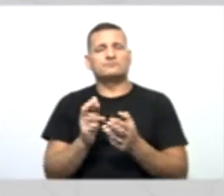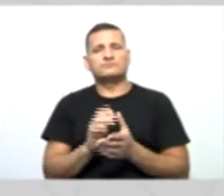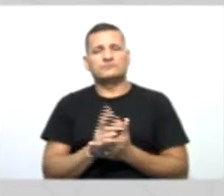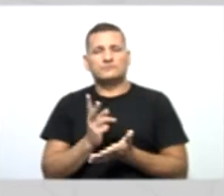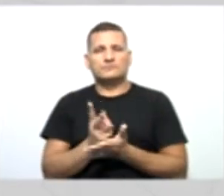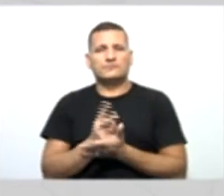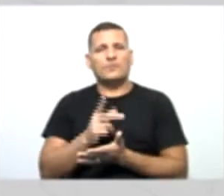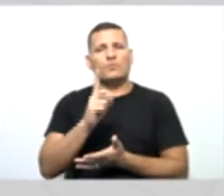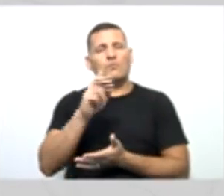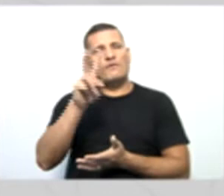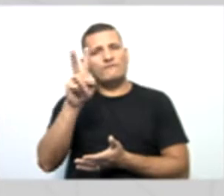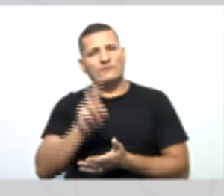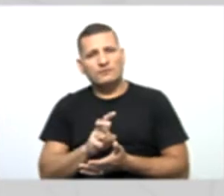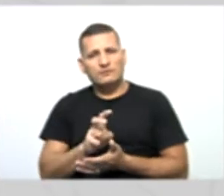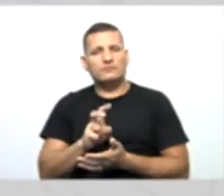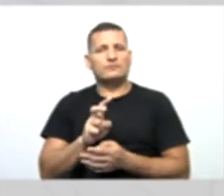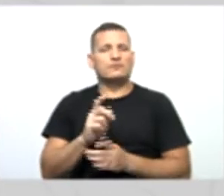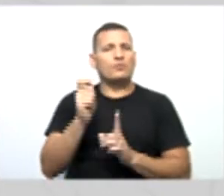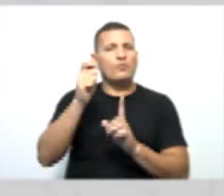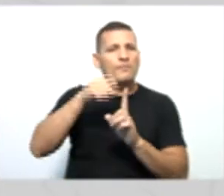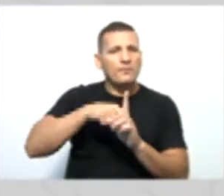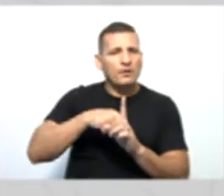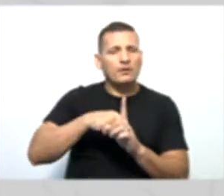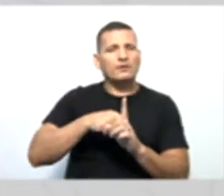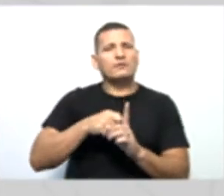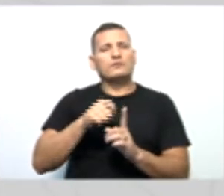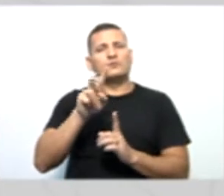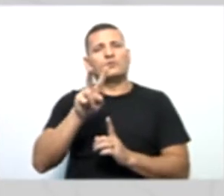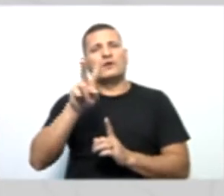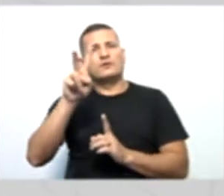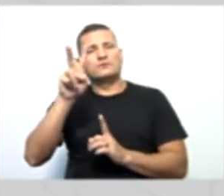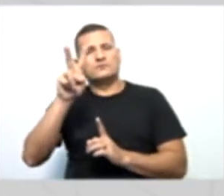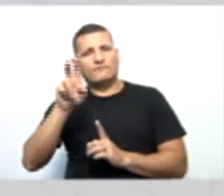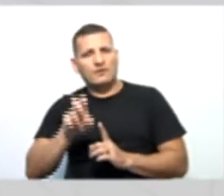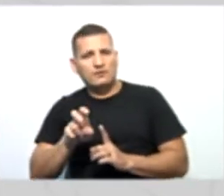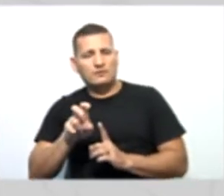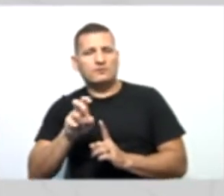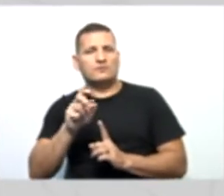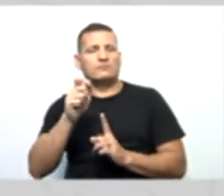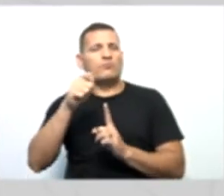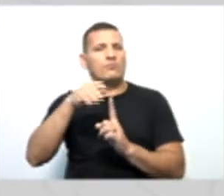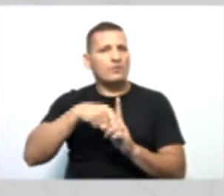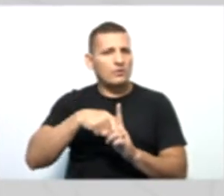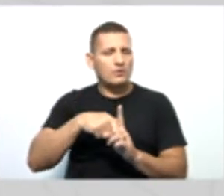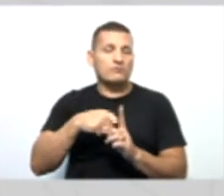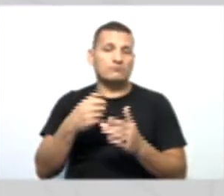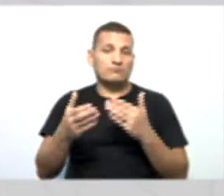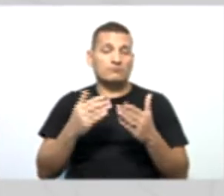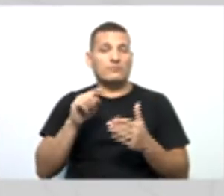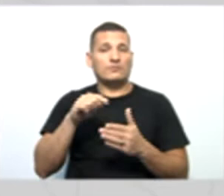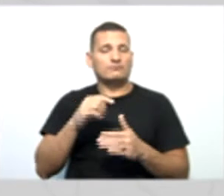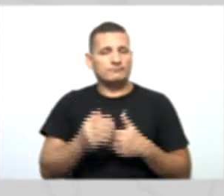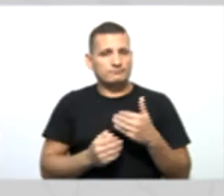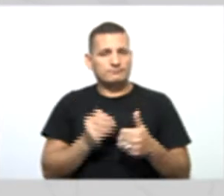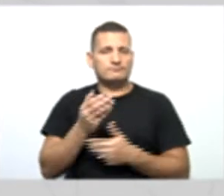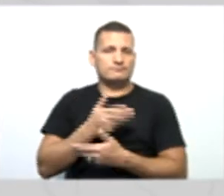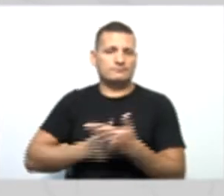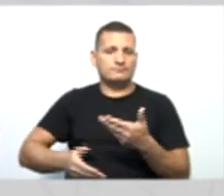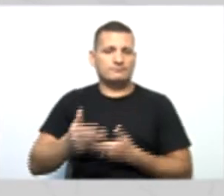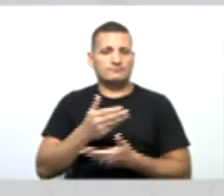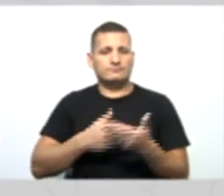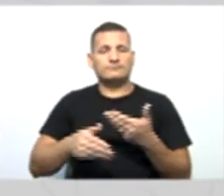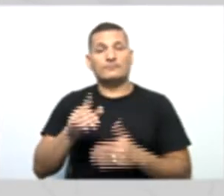2 meses, enfim. Como eles fazem esse processo de interação? Na governança, a gente vê aí